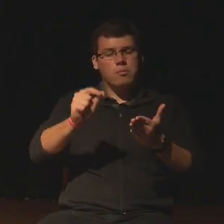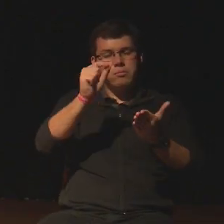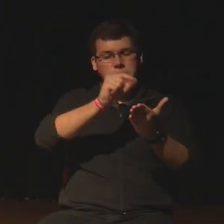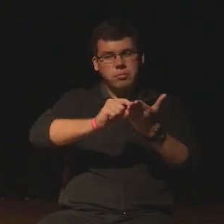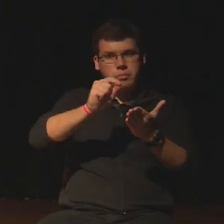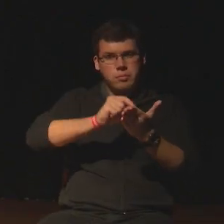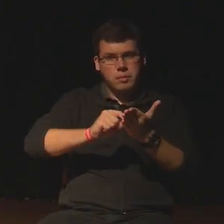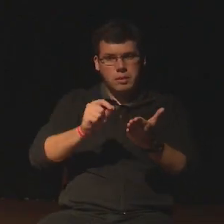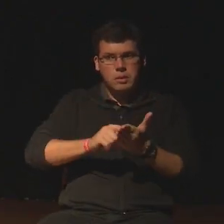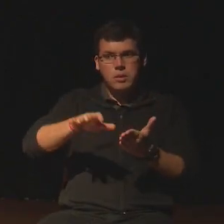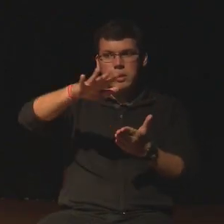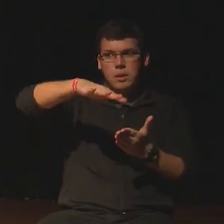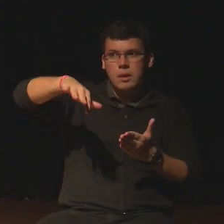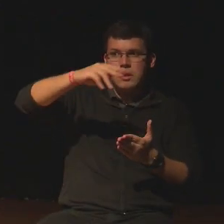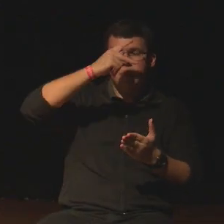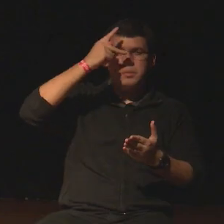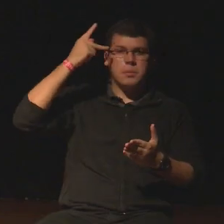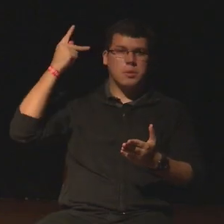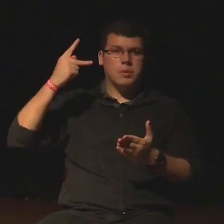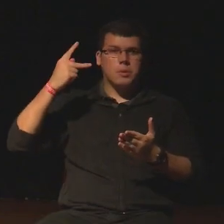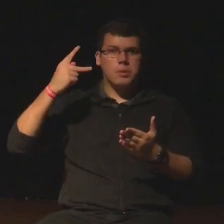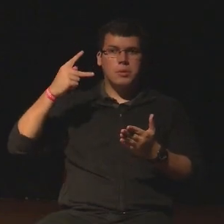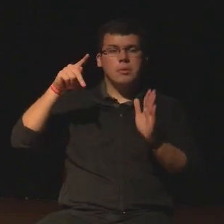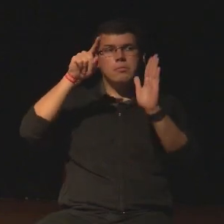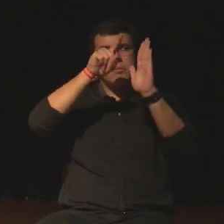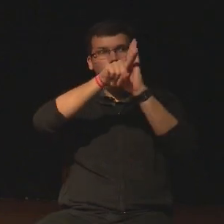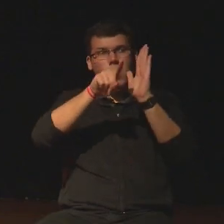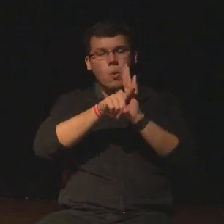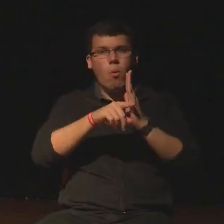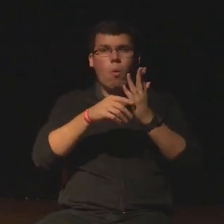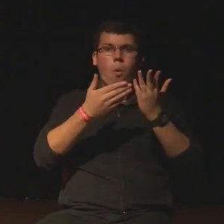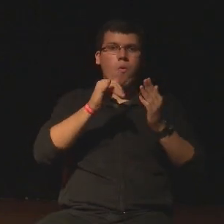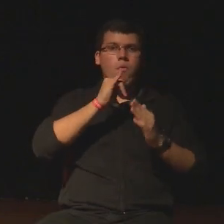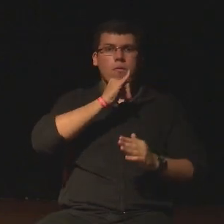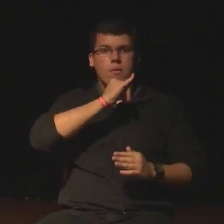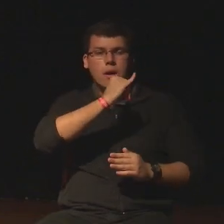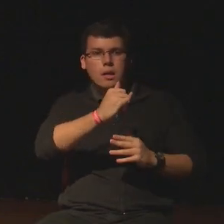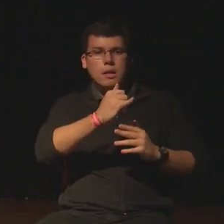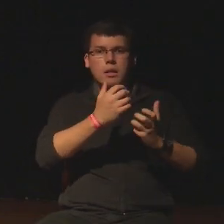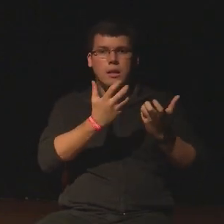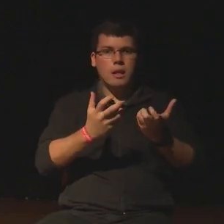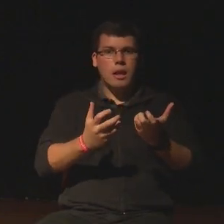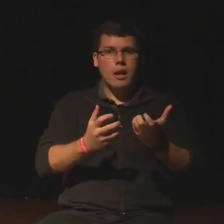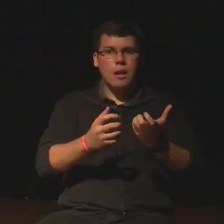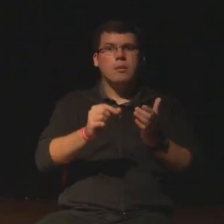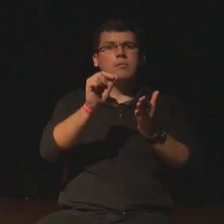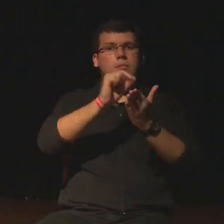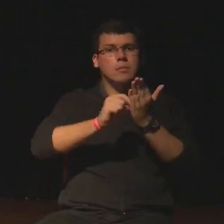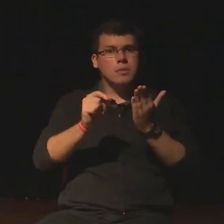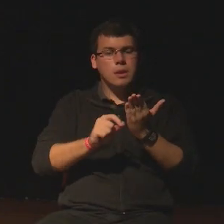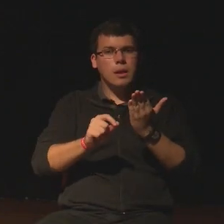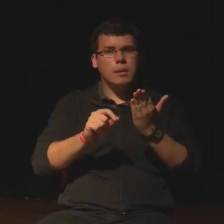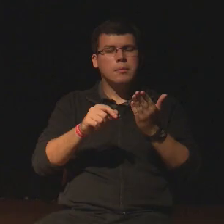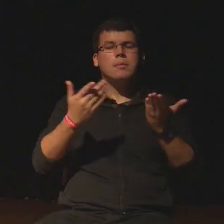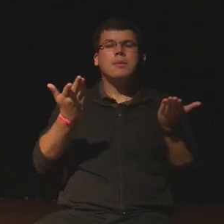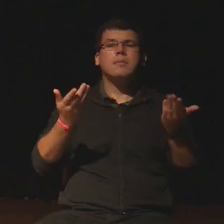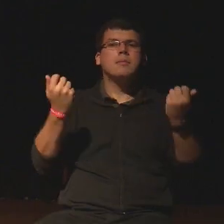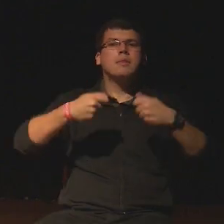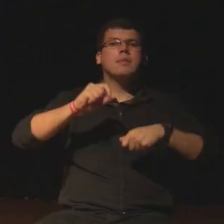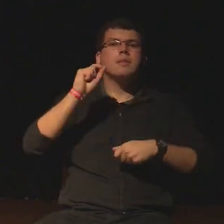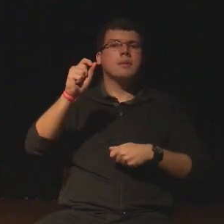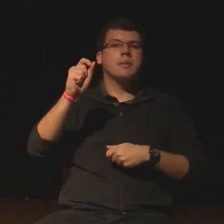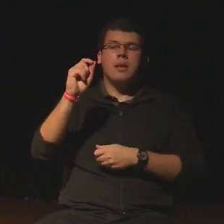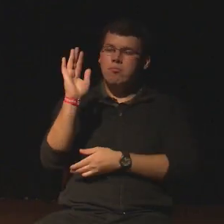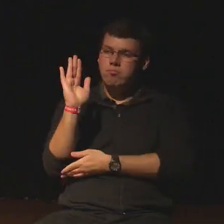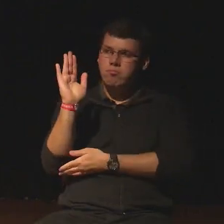manifestação da plateia, sendo necessário que apenas levante a mão, que uma de nossas servidoras irá até vocês e vai marcar o